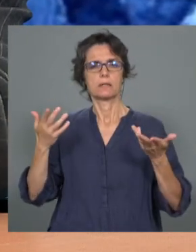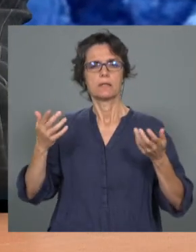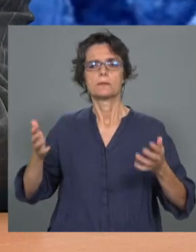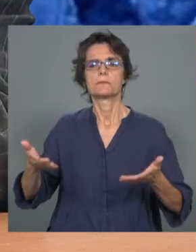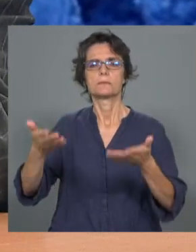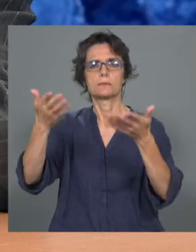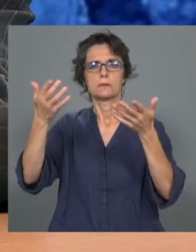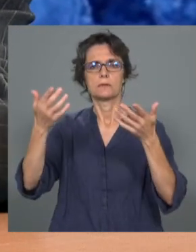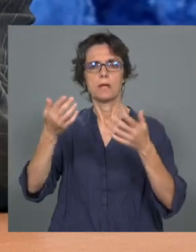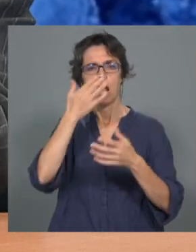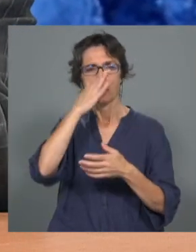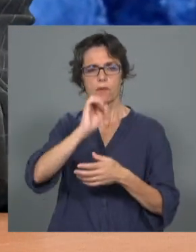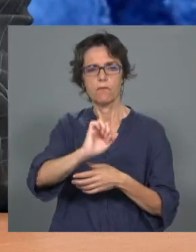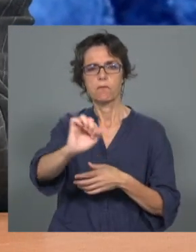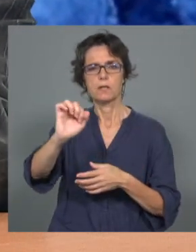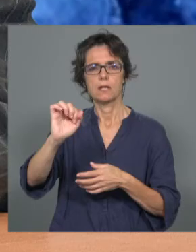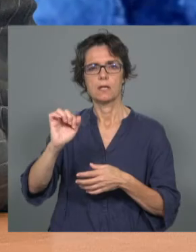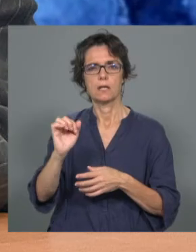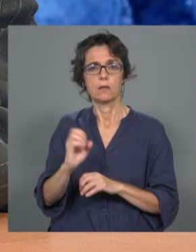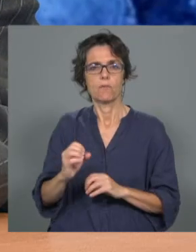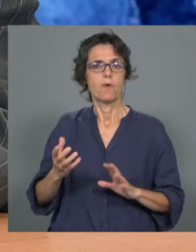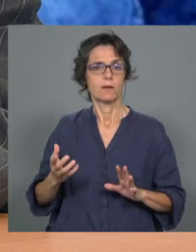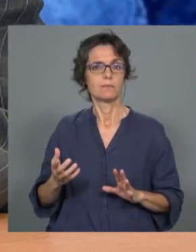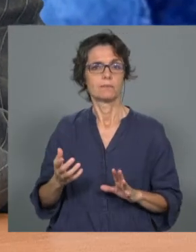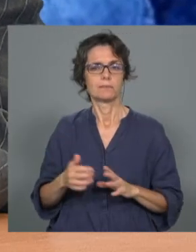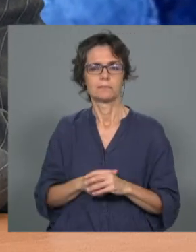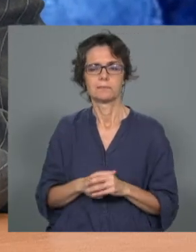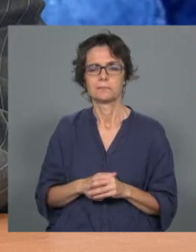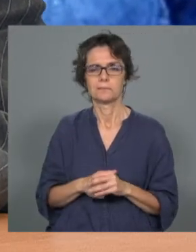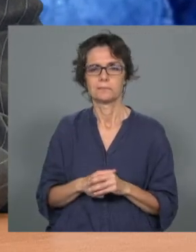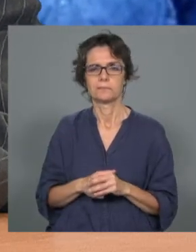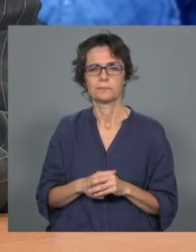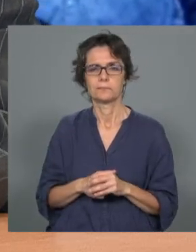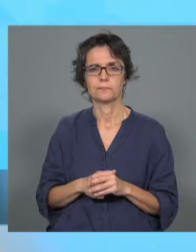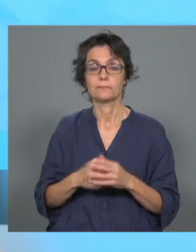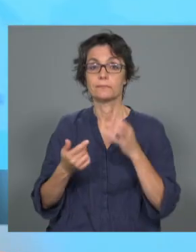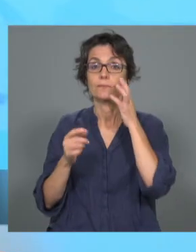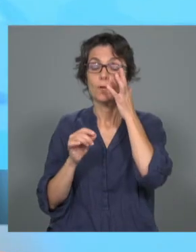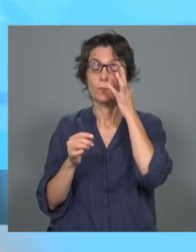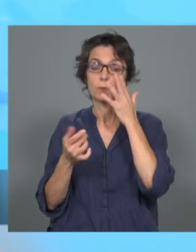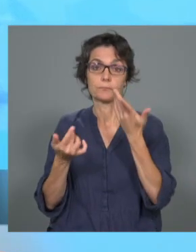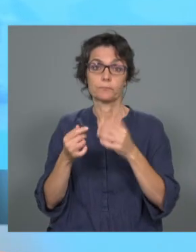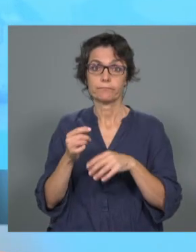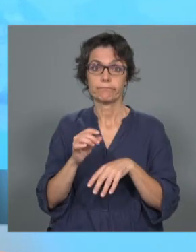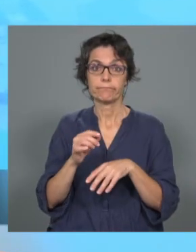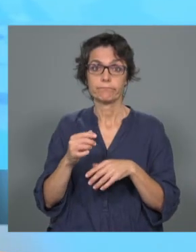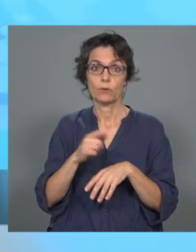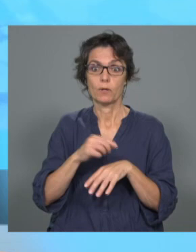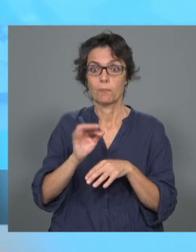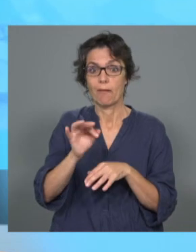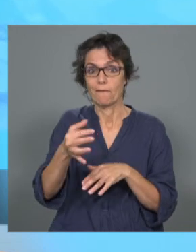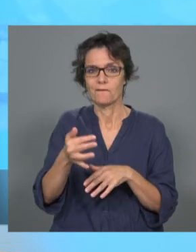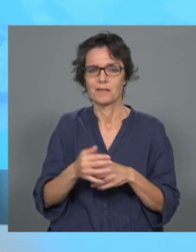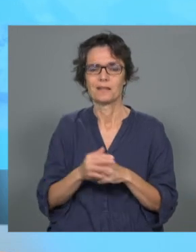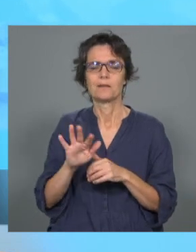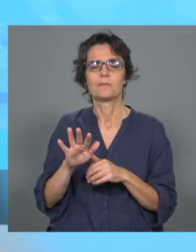às suas atitudes e às suas experiências religiosas. Poucos minutos nos restam para este diálogo, Padre João, mas vamos retomar